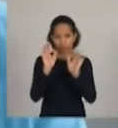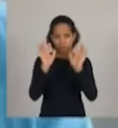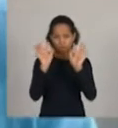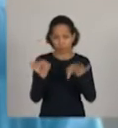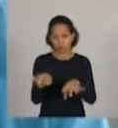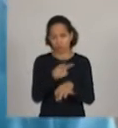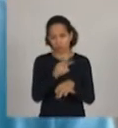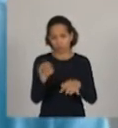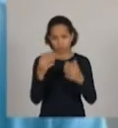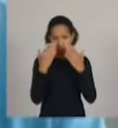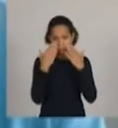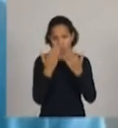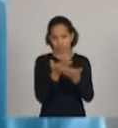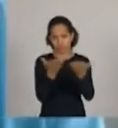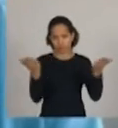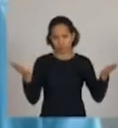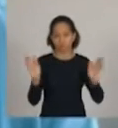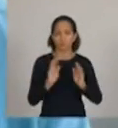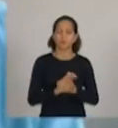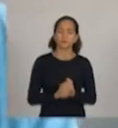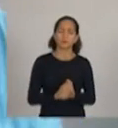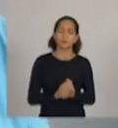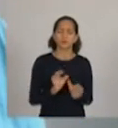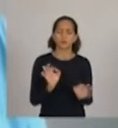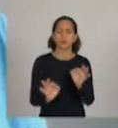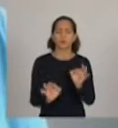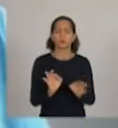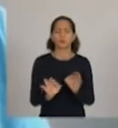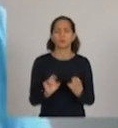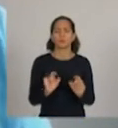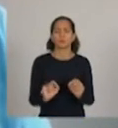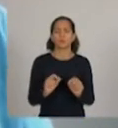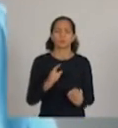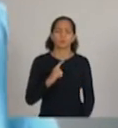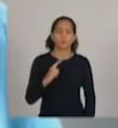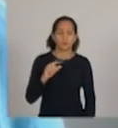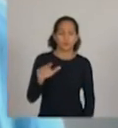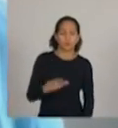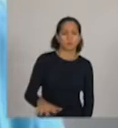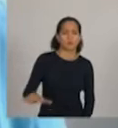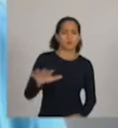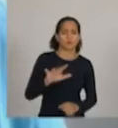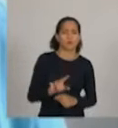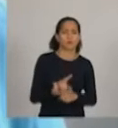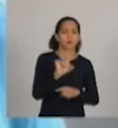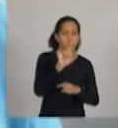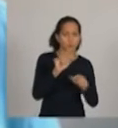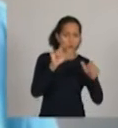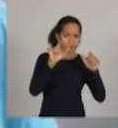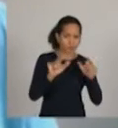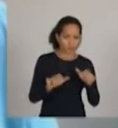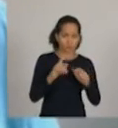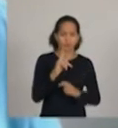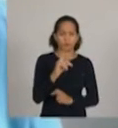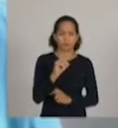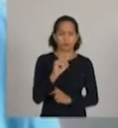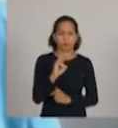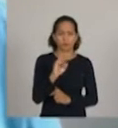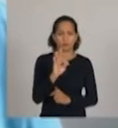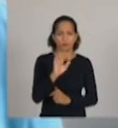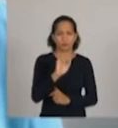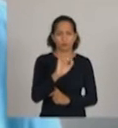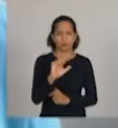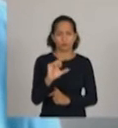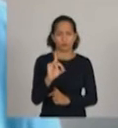Isso justifica porque nós teremos lá um complexo viário, o Portal do Príncipe,